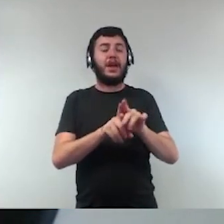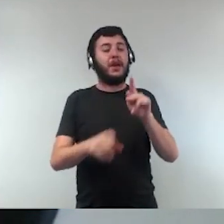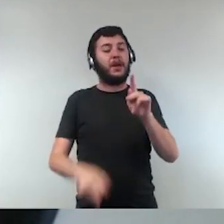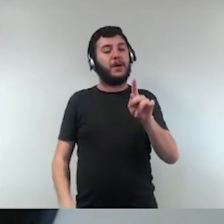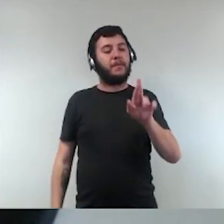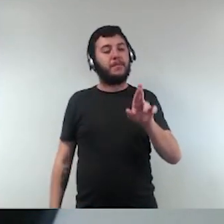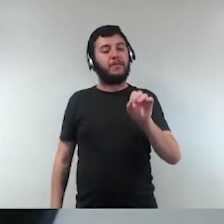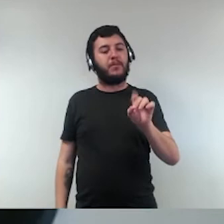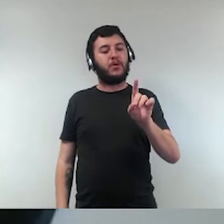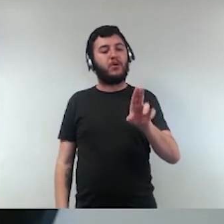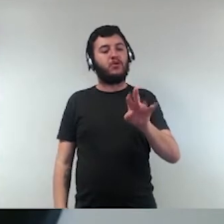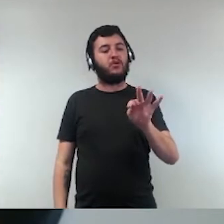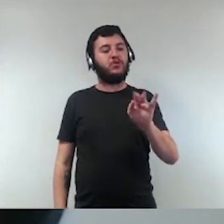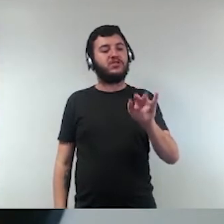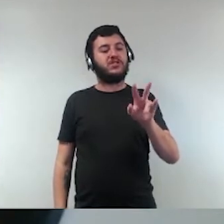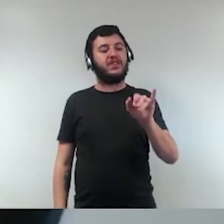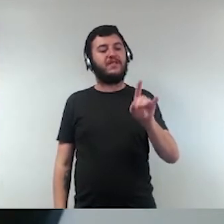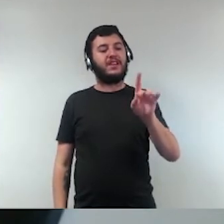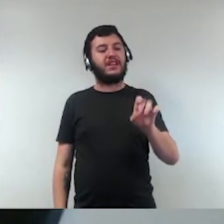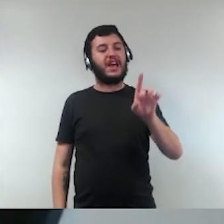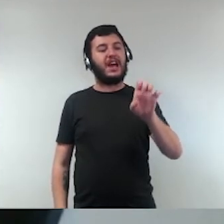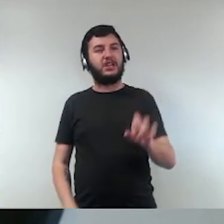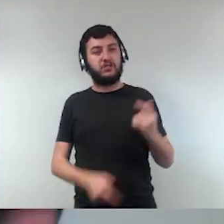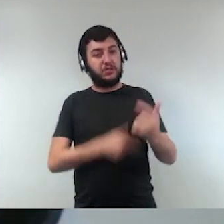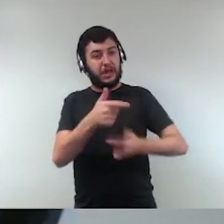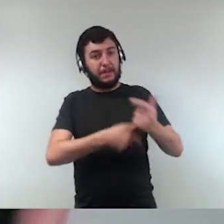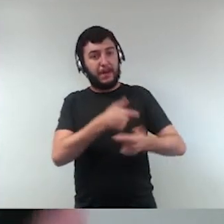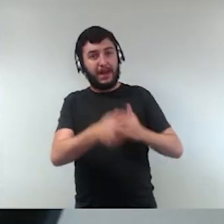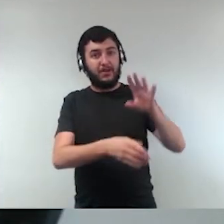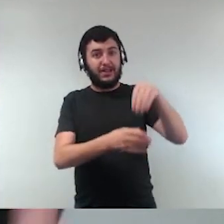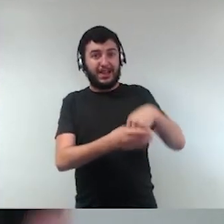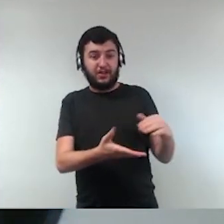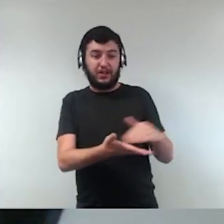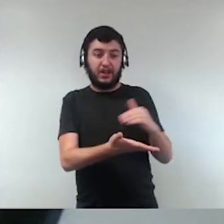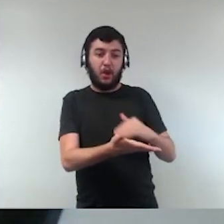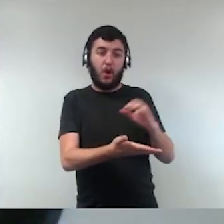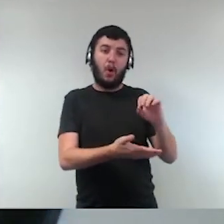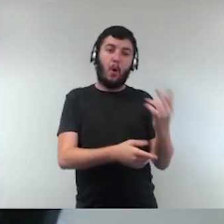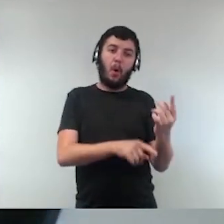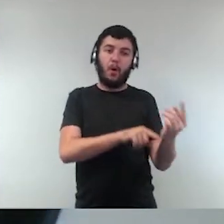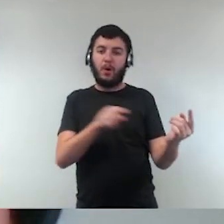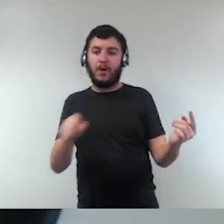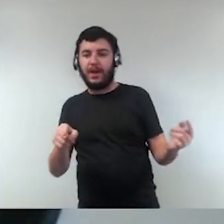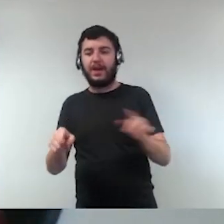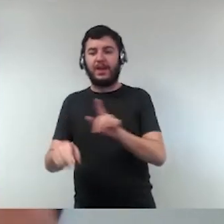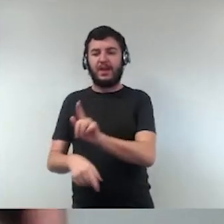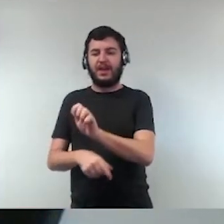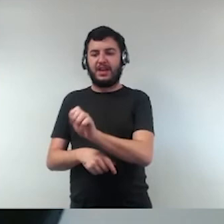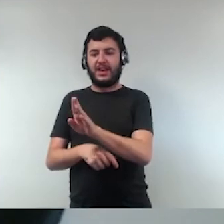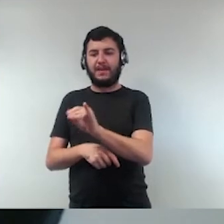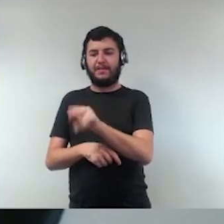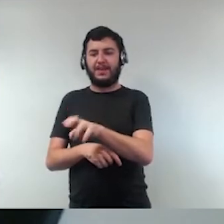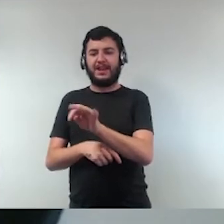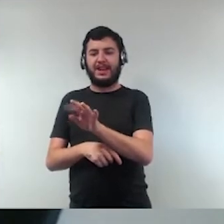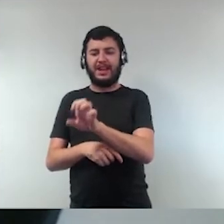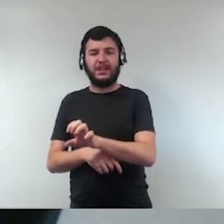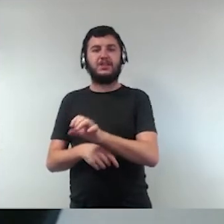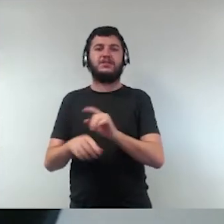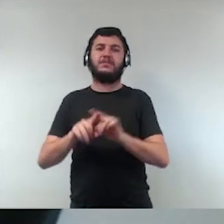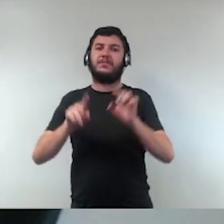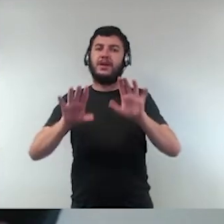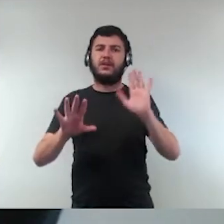tempo de permanência no escritório ou no gabinete. E isso nós estamos vendo, a produtividade aumentou, sim.